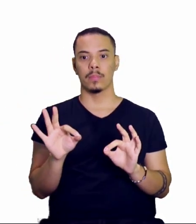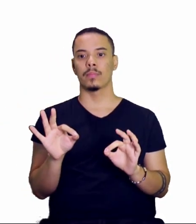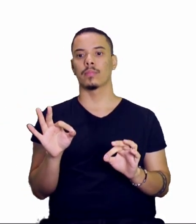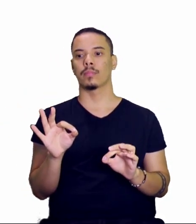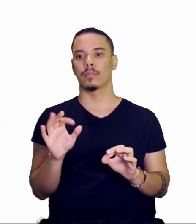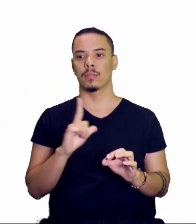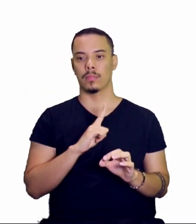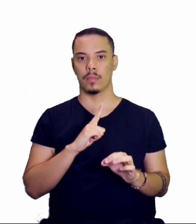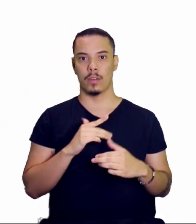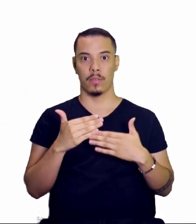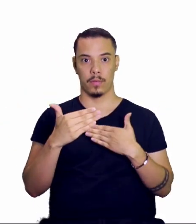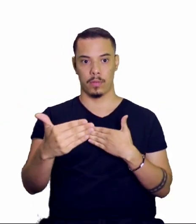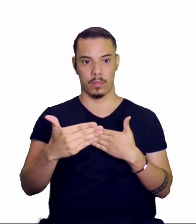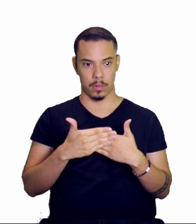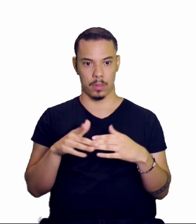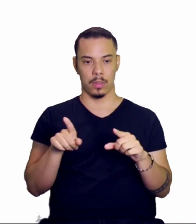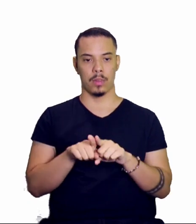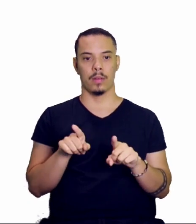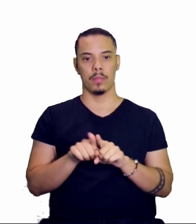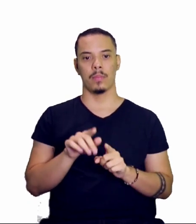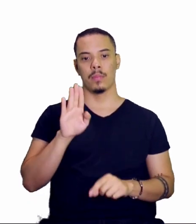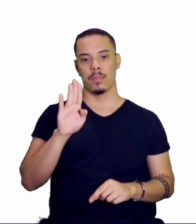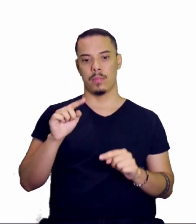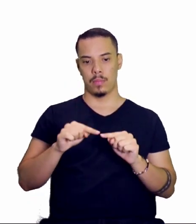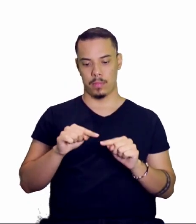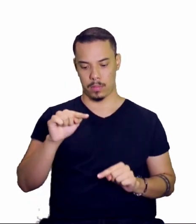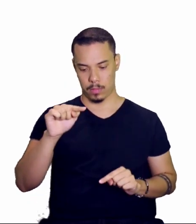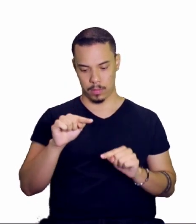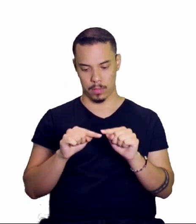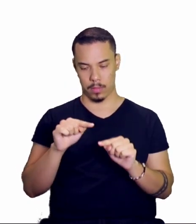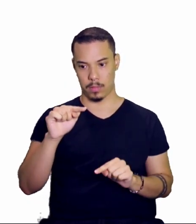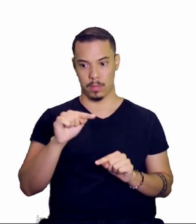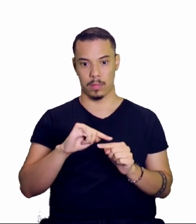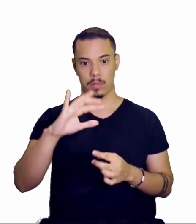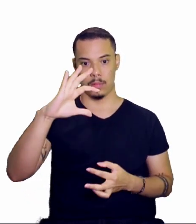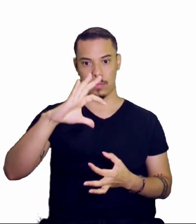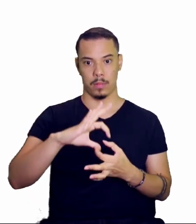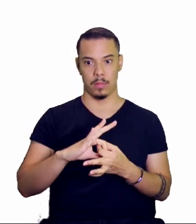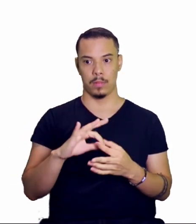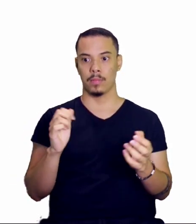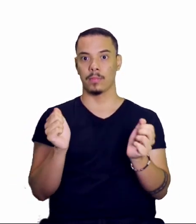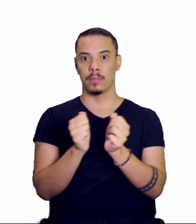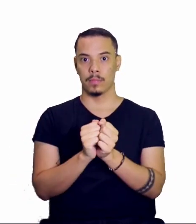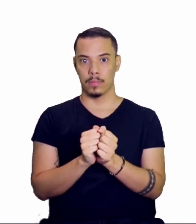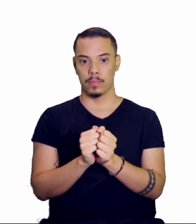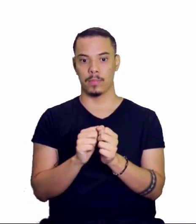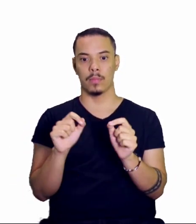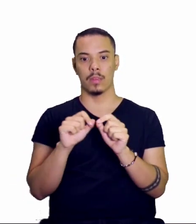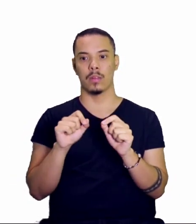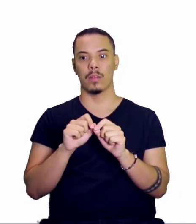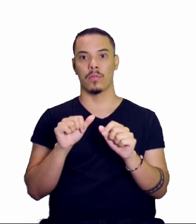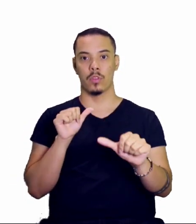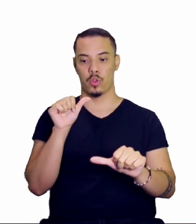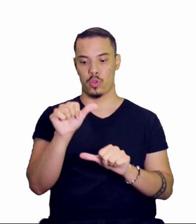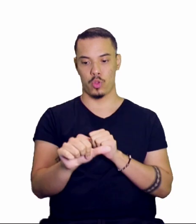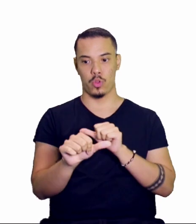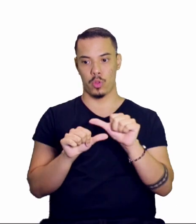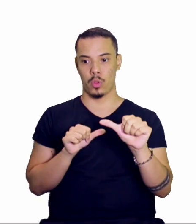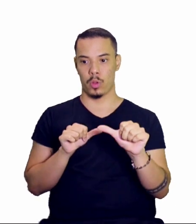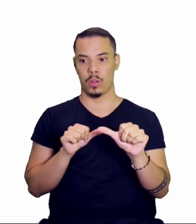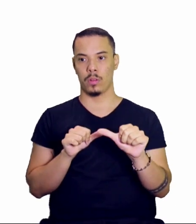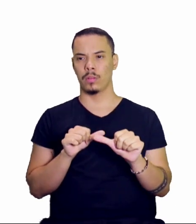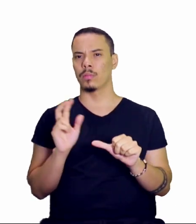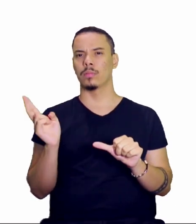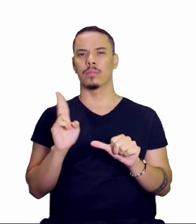a altura B entre o solo e o encosto do piloto, que eles precisam encaixar lá a máquina para fazer a troca, né, professor? Como é o nome